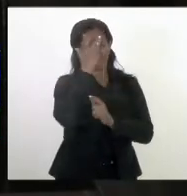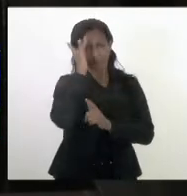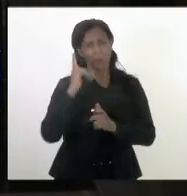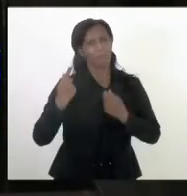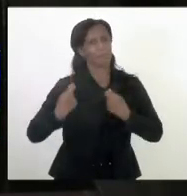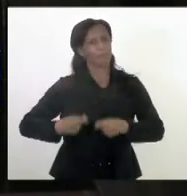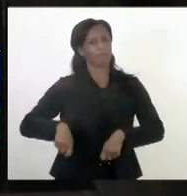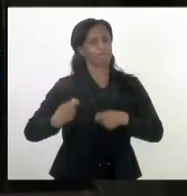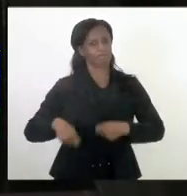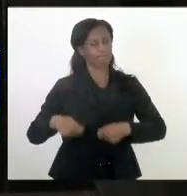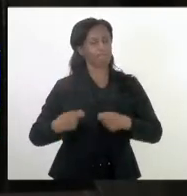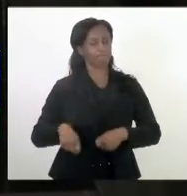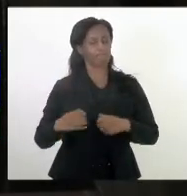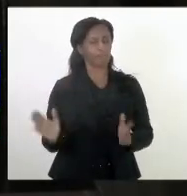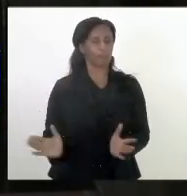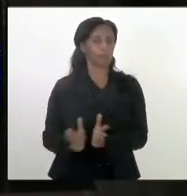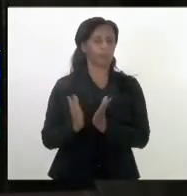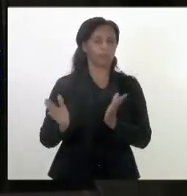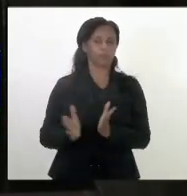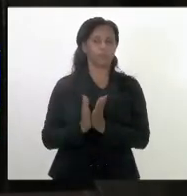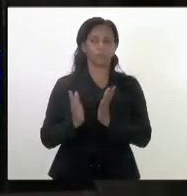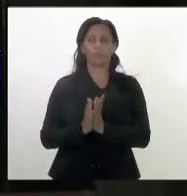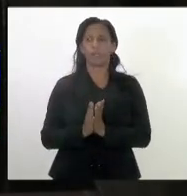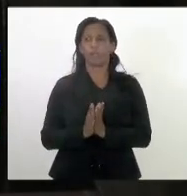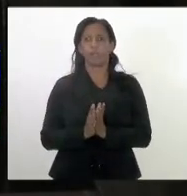necessitados. Oi, querida menina, de repente parei.